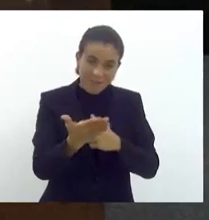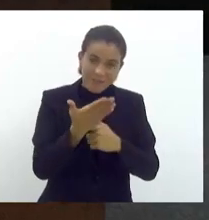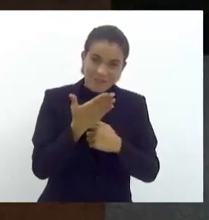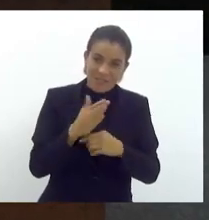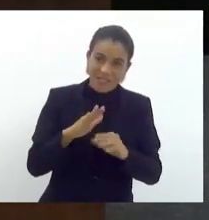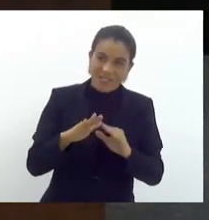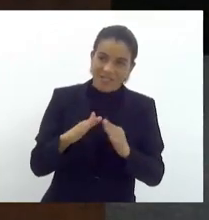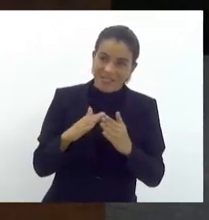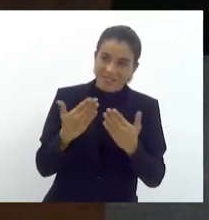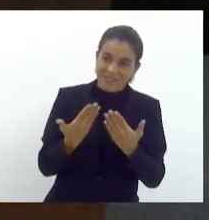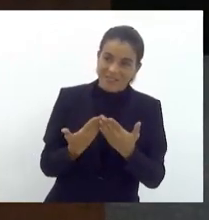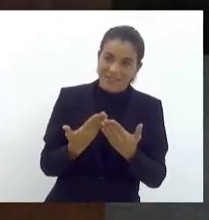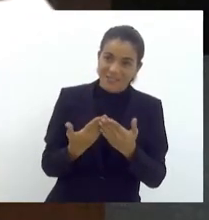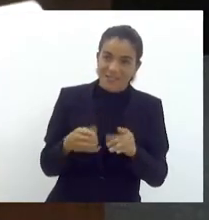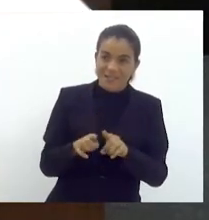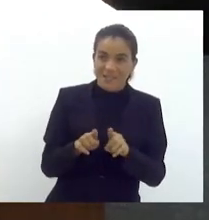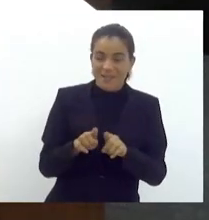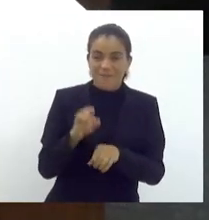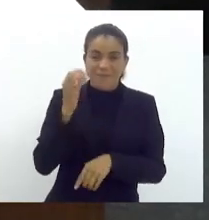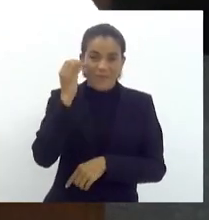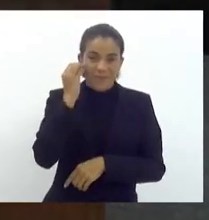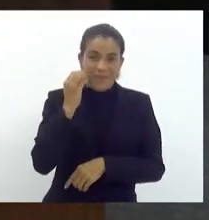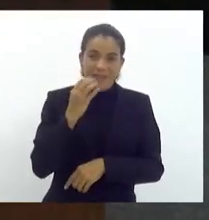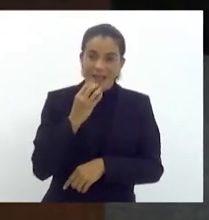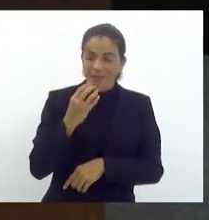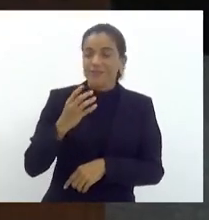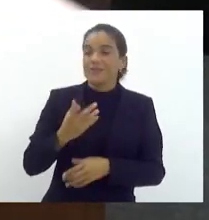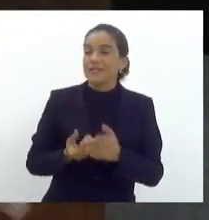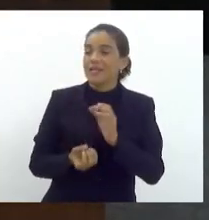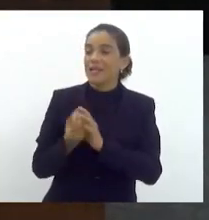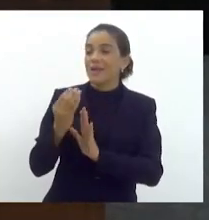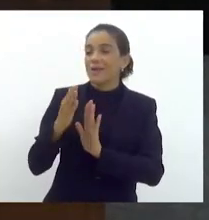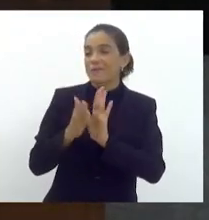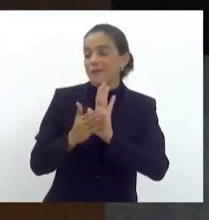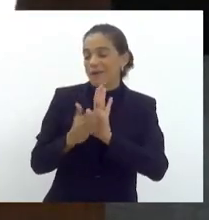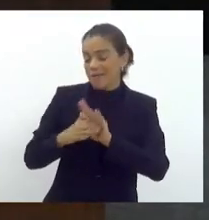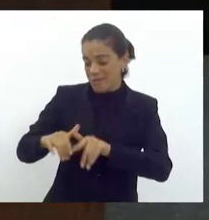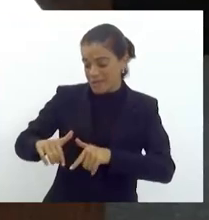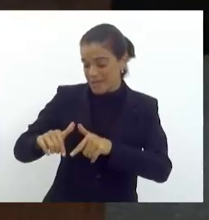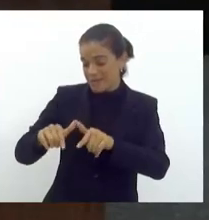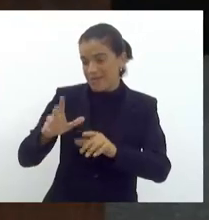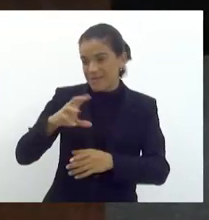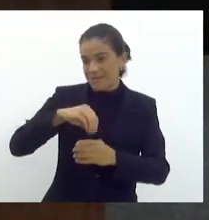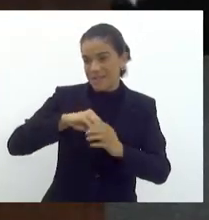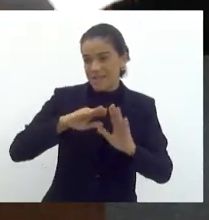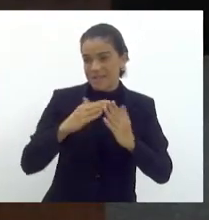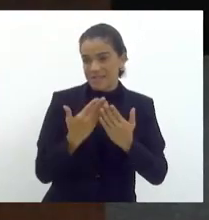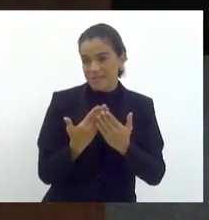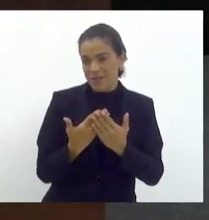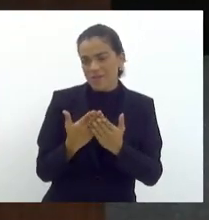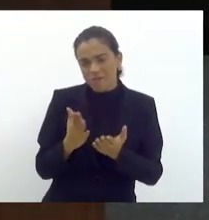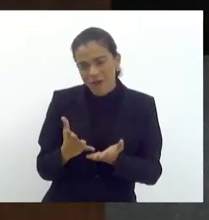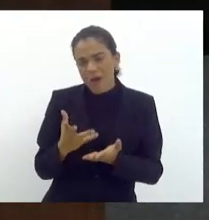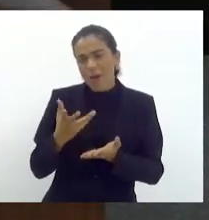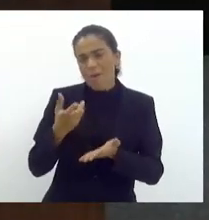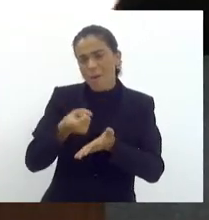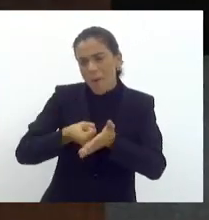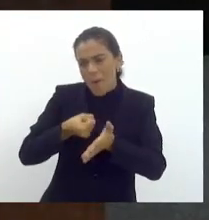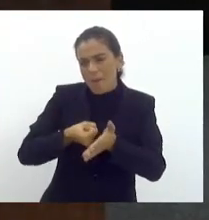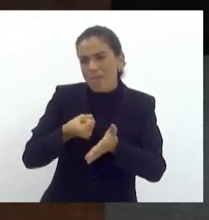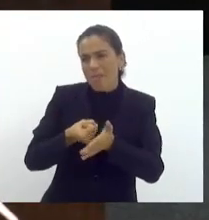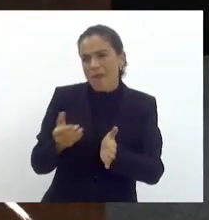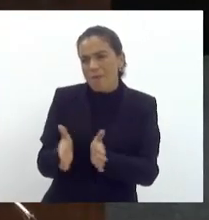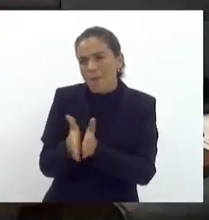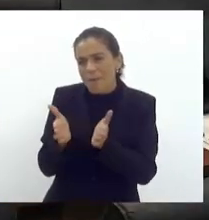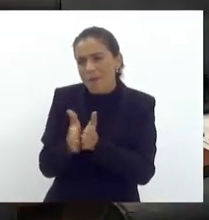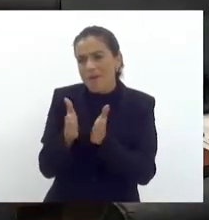para ajudar com que Cláudio cria um programa e Execute ele nas escolas e vamos combater a pobreza menstrual de meninas